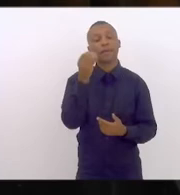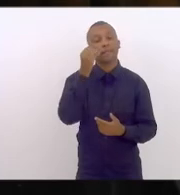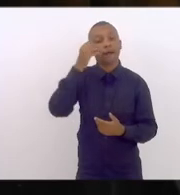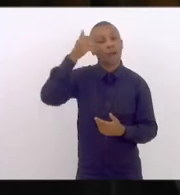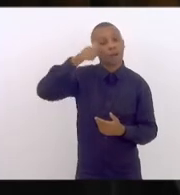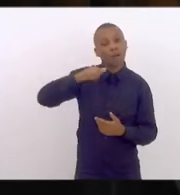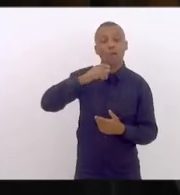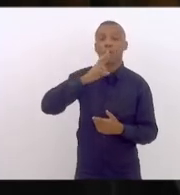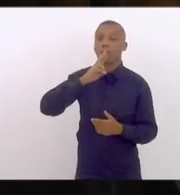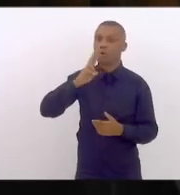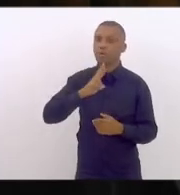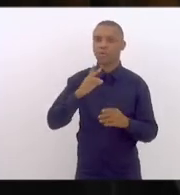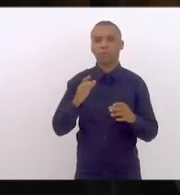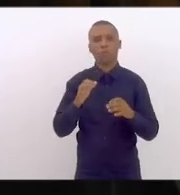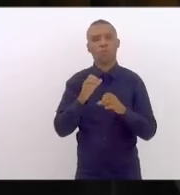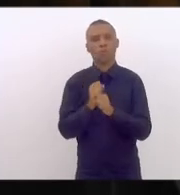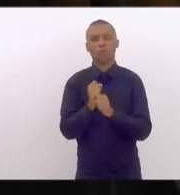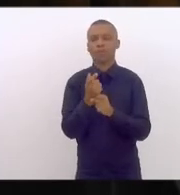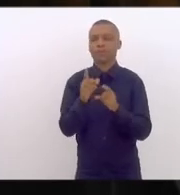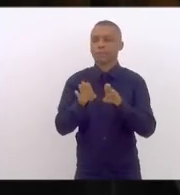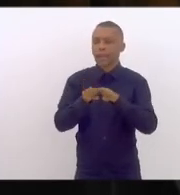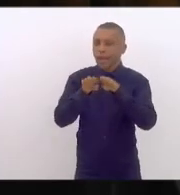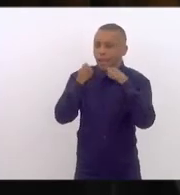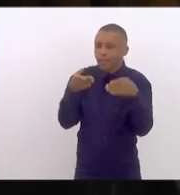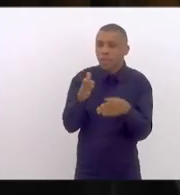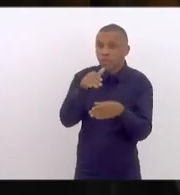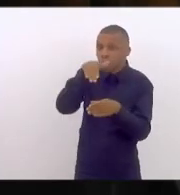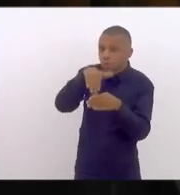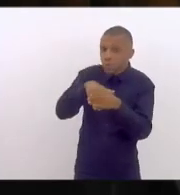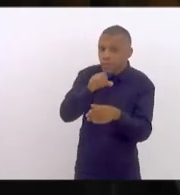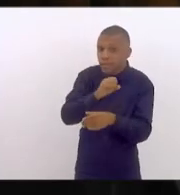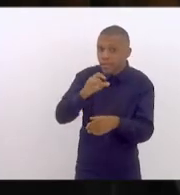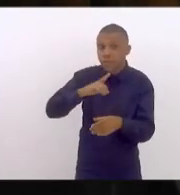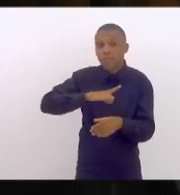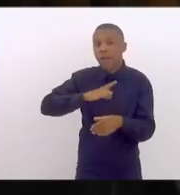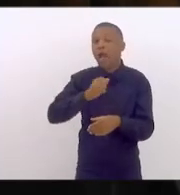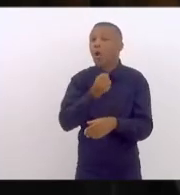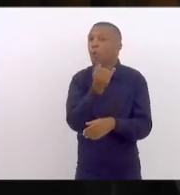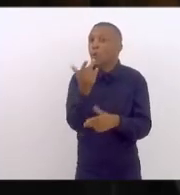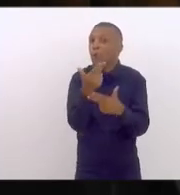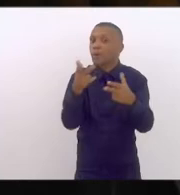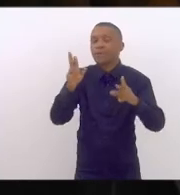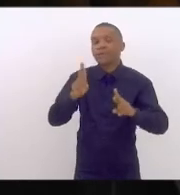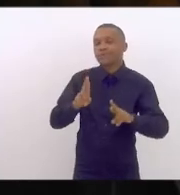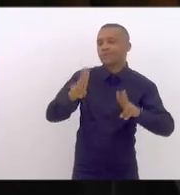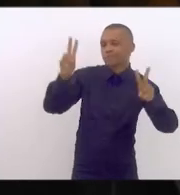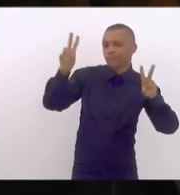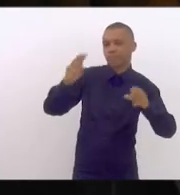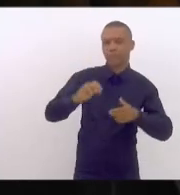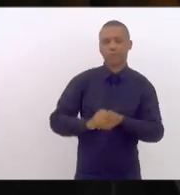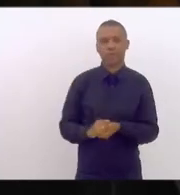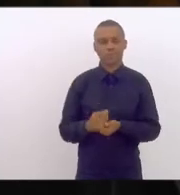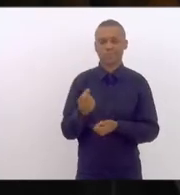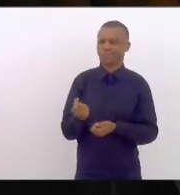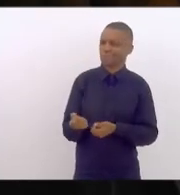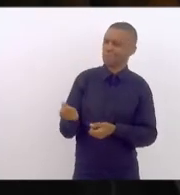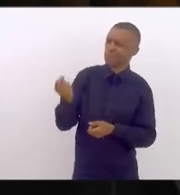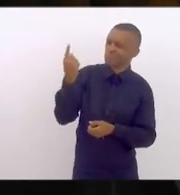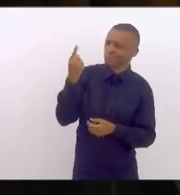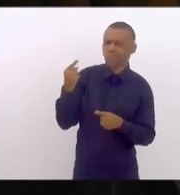das urnas se houver alguma coisa diferente se houver alguma